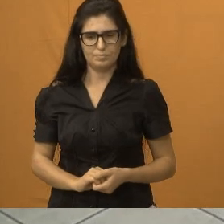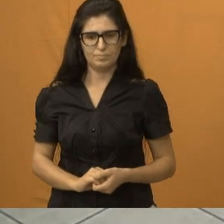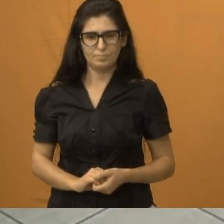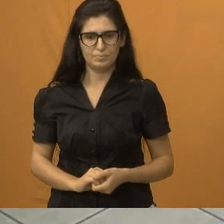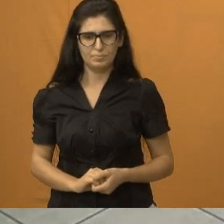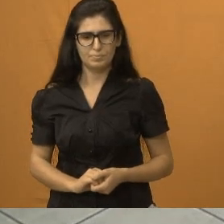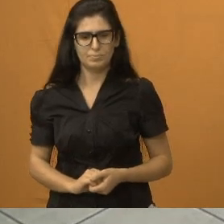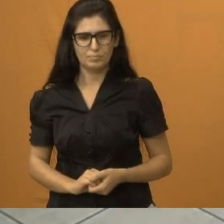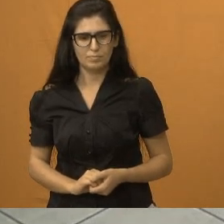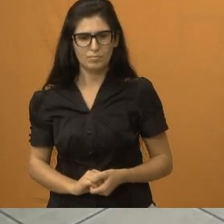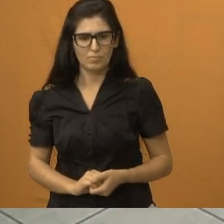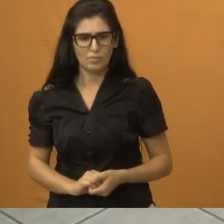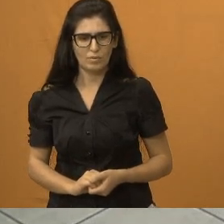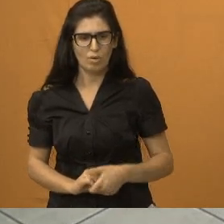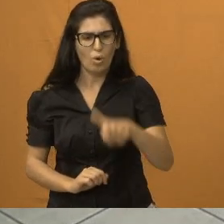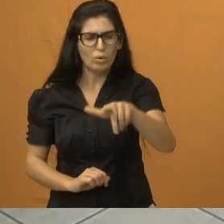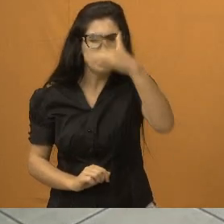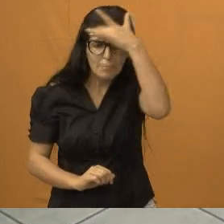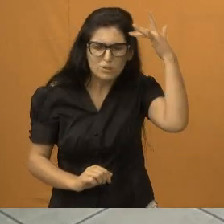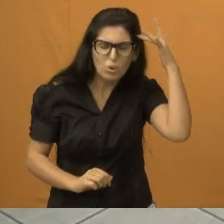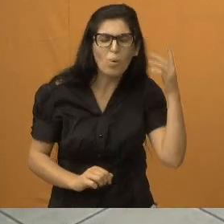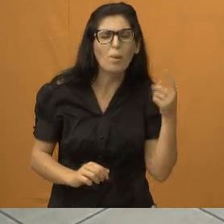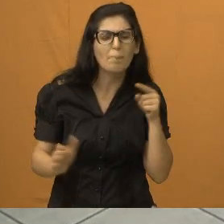Alguém tem mais alguma pergunta?